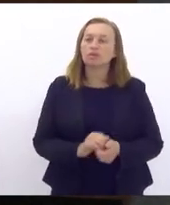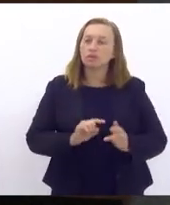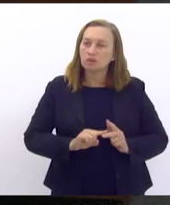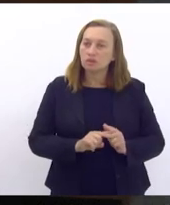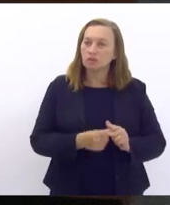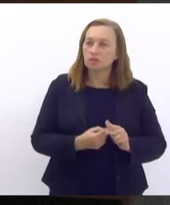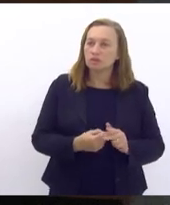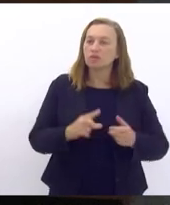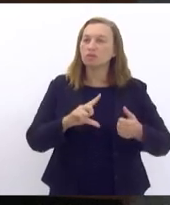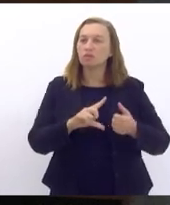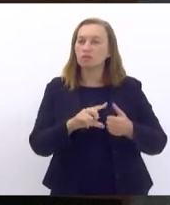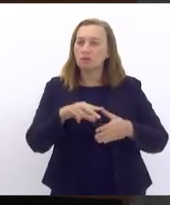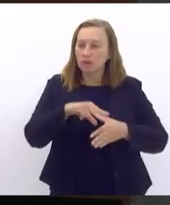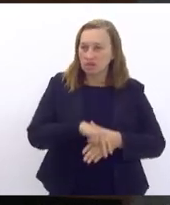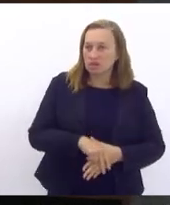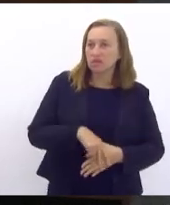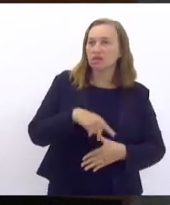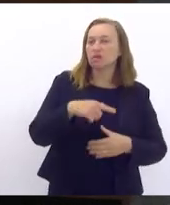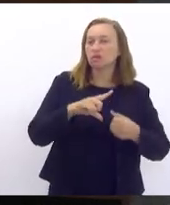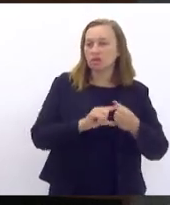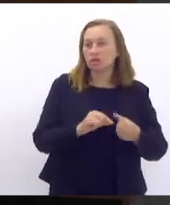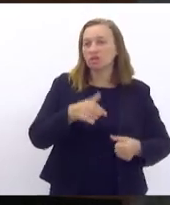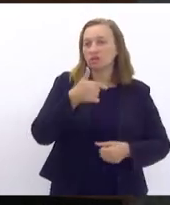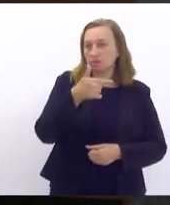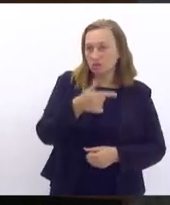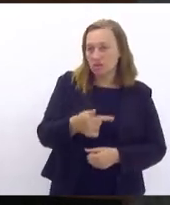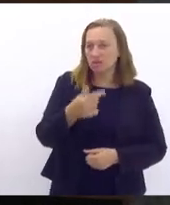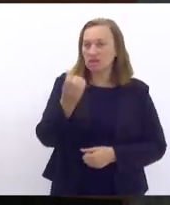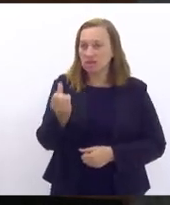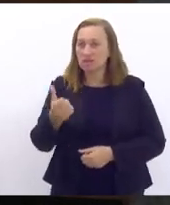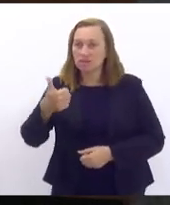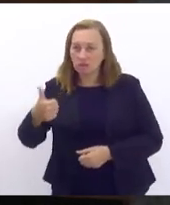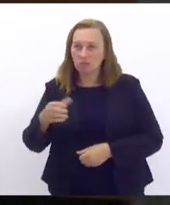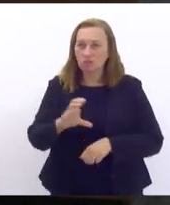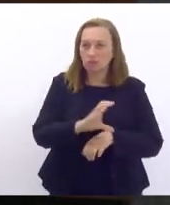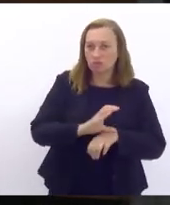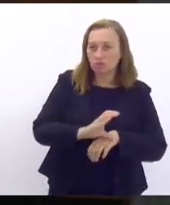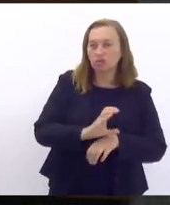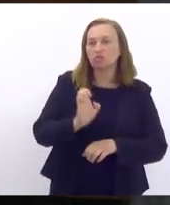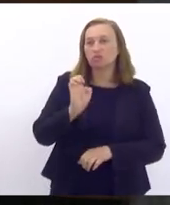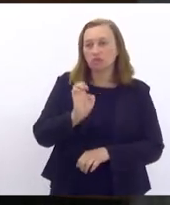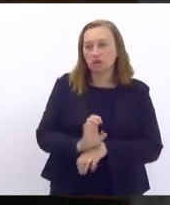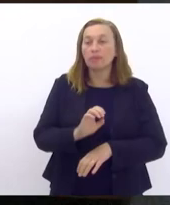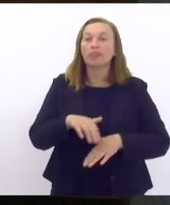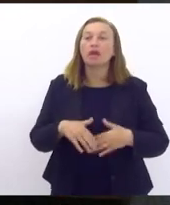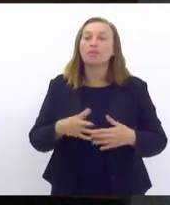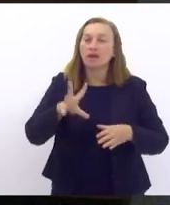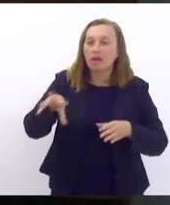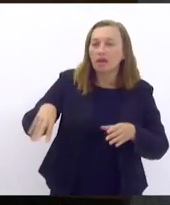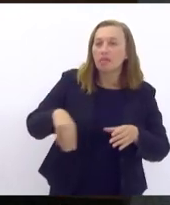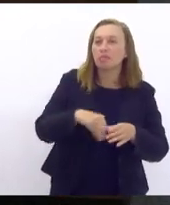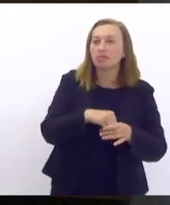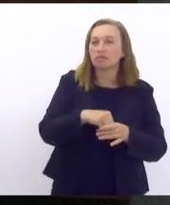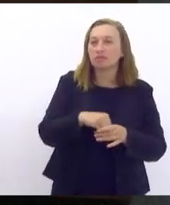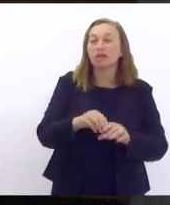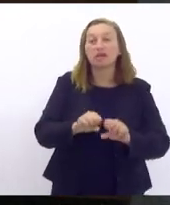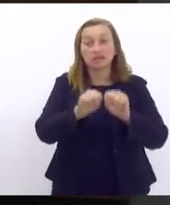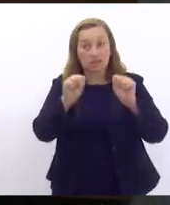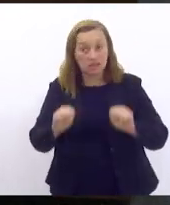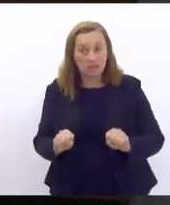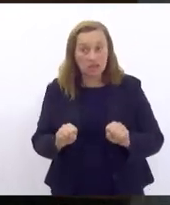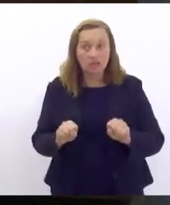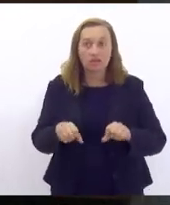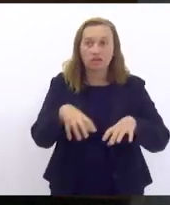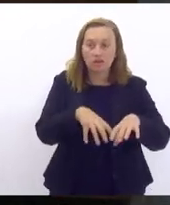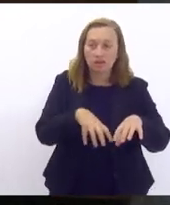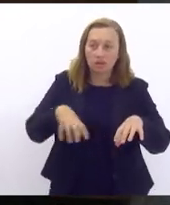o inciso do artigo 261 da Constituição do Estado. Para implantar sistemas e unidades